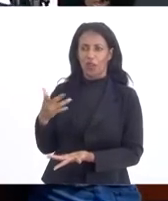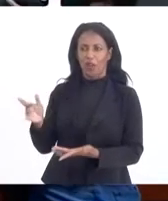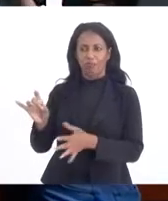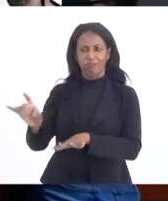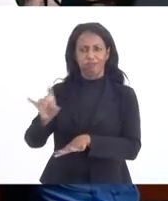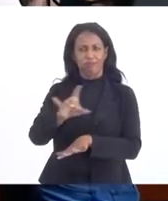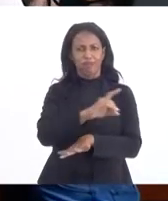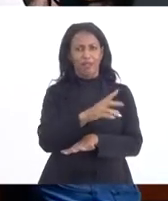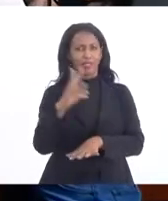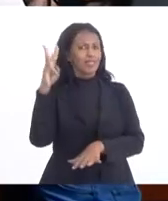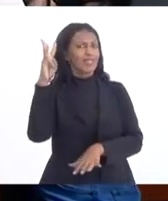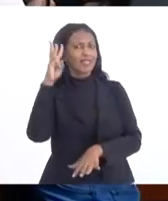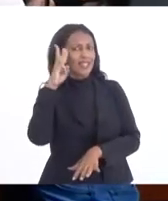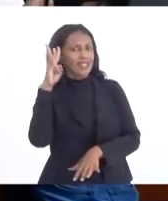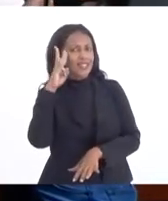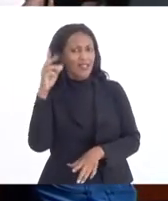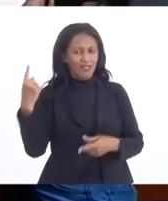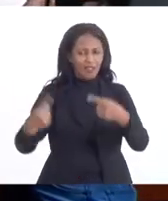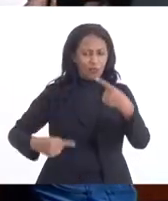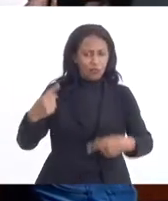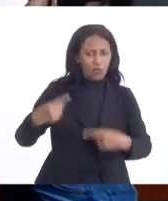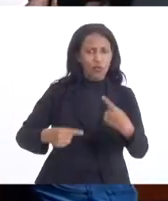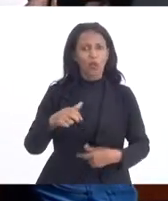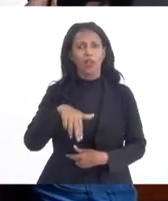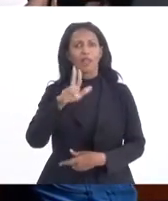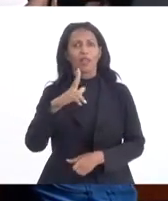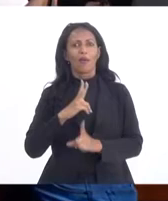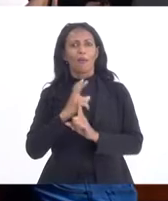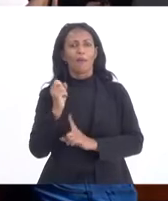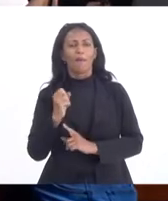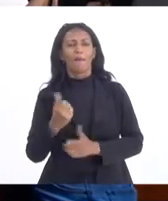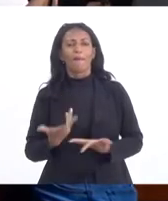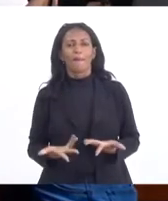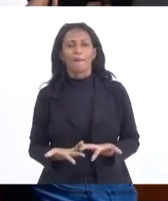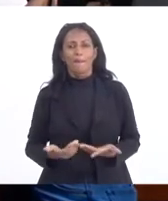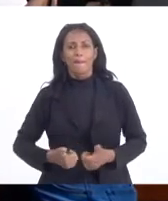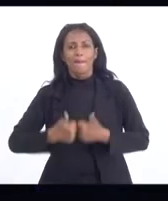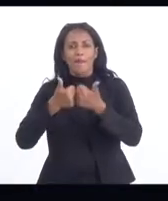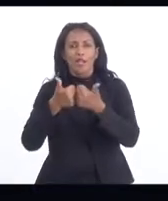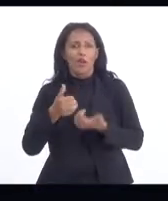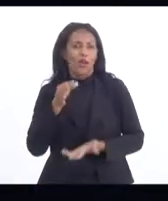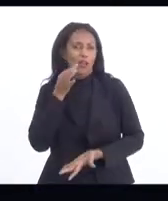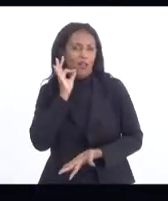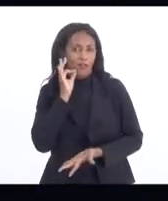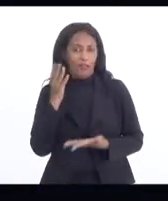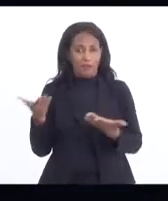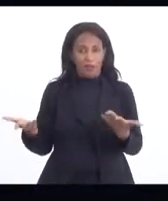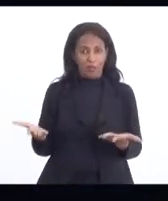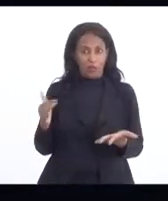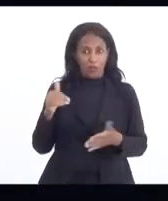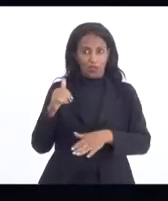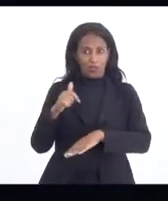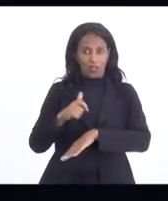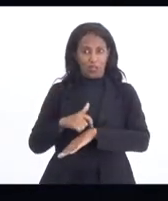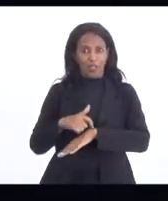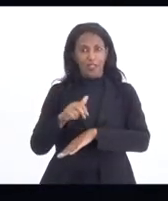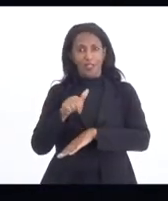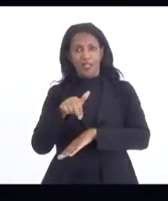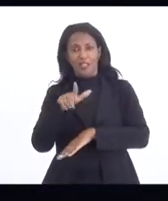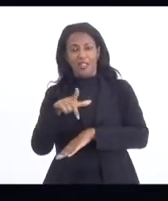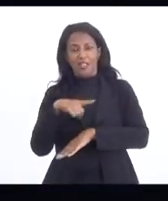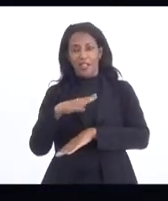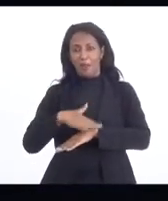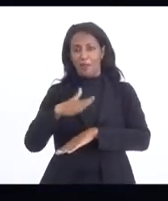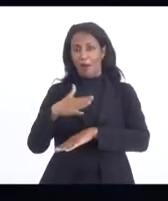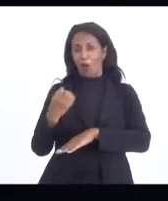Jesus. Terça-feira, nós vamos saber qual é o melhor café. Mas hoje, pelo menos até o momento, quem tem o